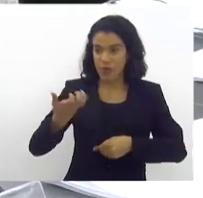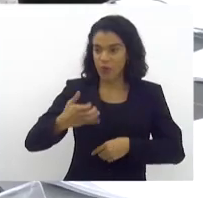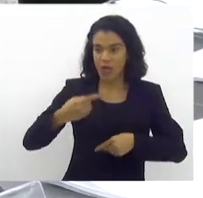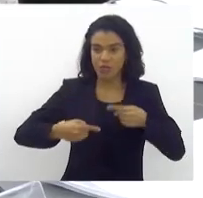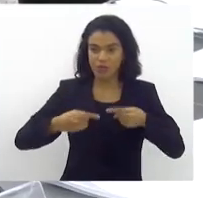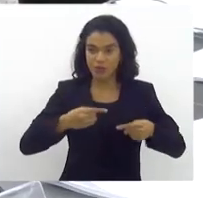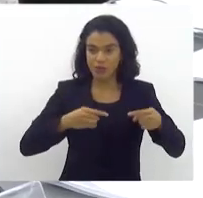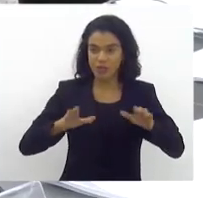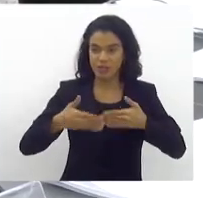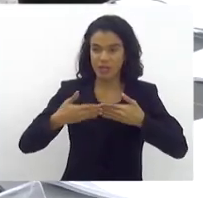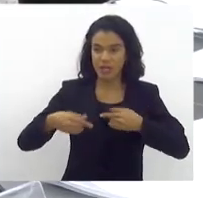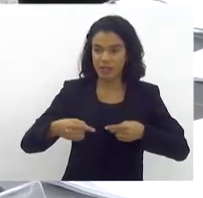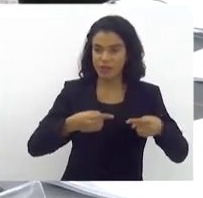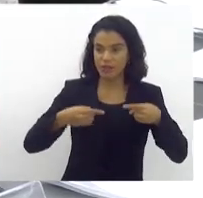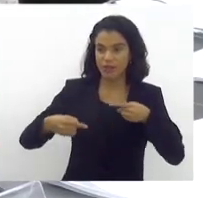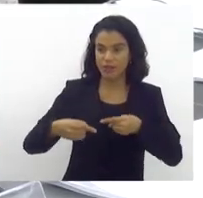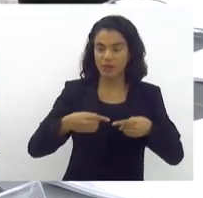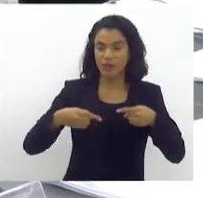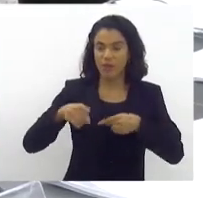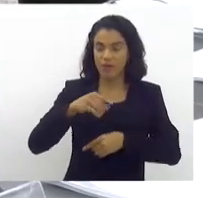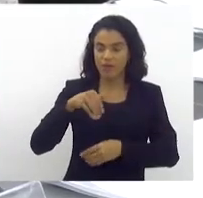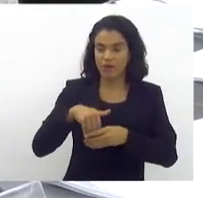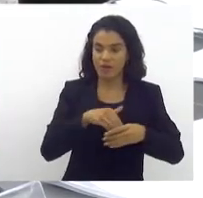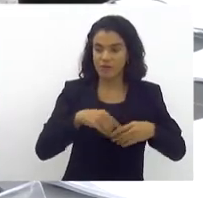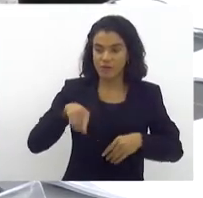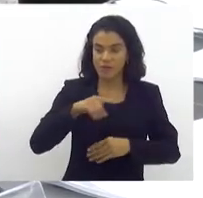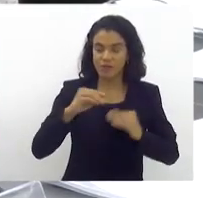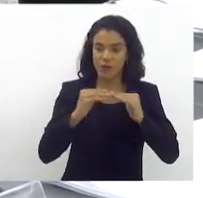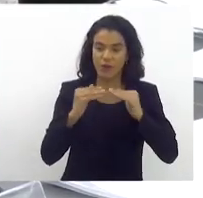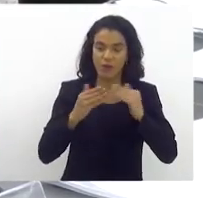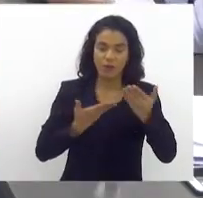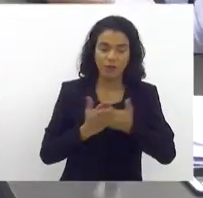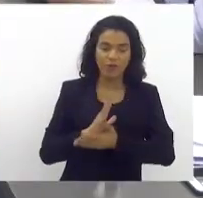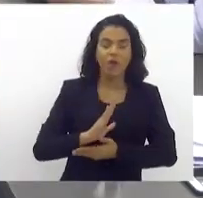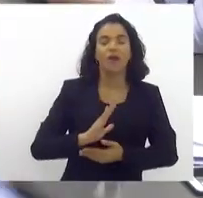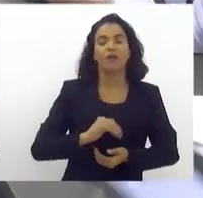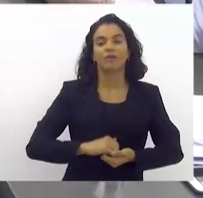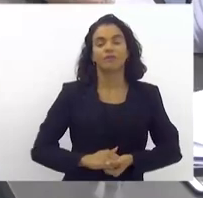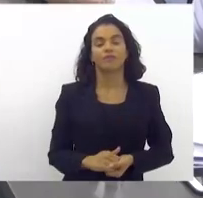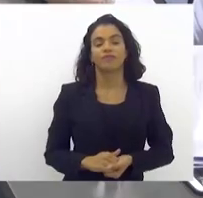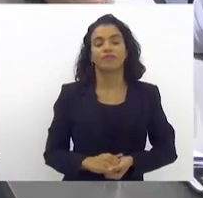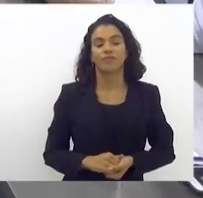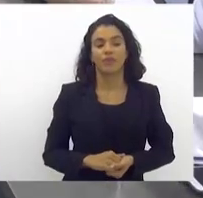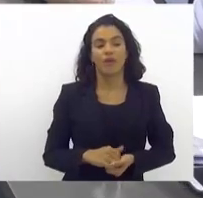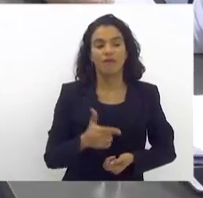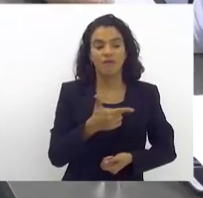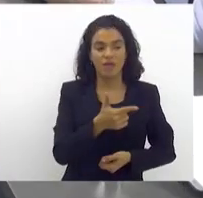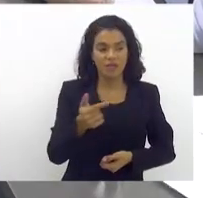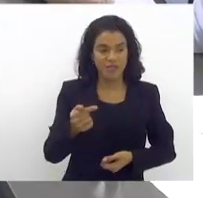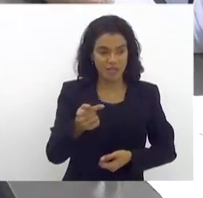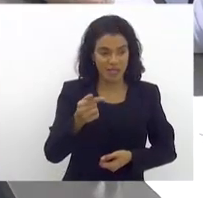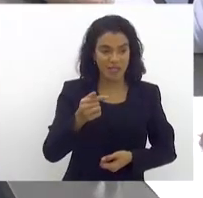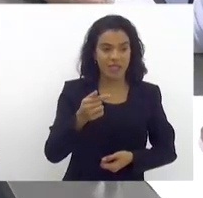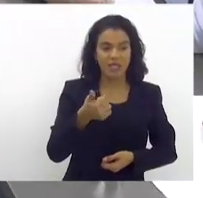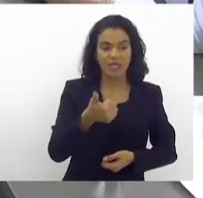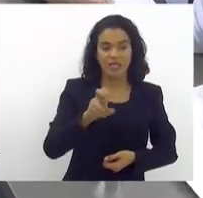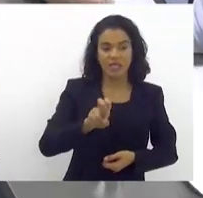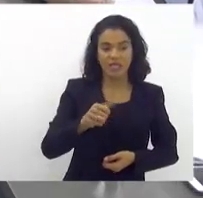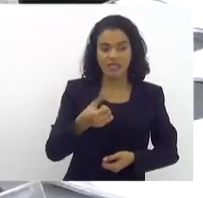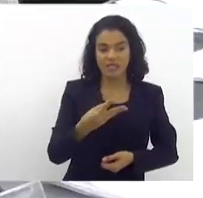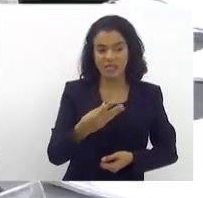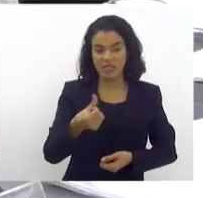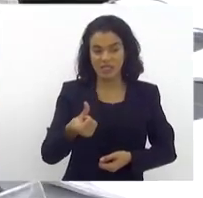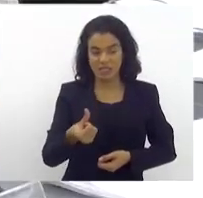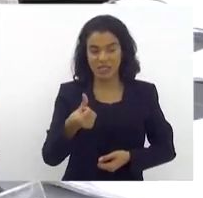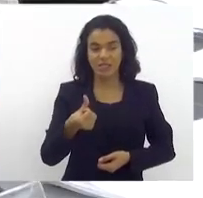havendo quem queira discutir, é encerrada a discussão. Em votação, senhores que aprovam, permaneçam como estão, aprovado. 27 é o PL 1536 de